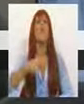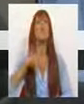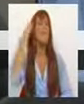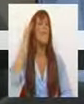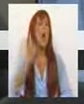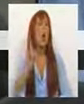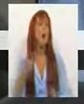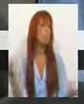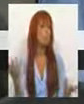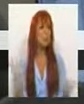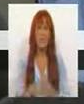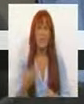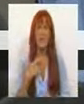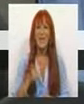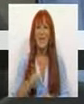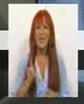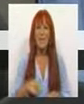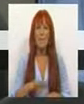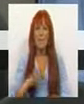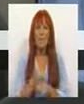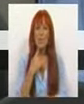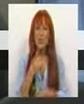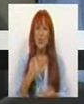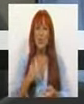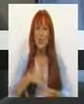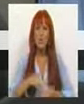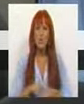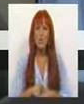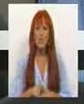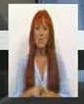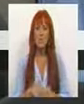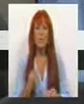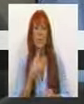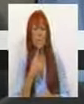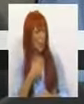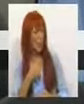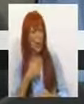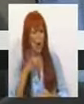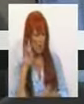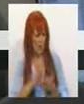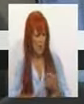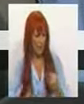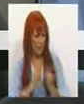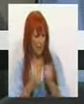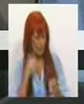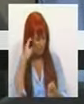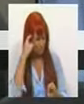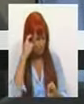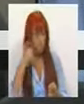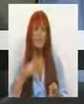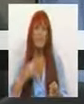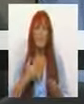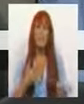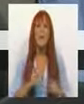desse sentido. Mas gostava de lhe deixar também outras questões que se nos levantaram quando lemos o documento. E que tem a ver